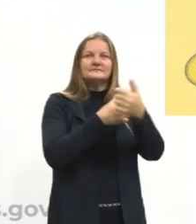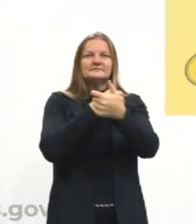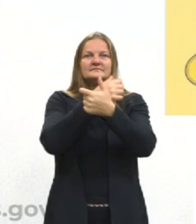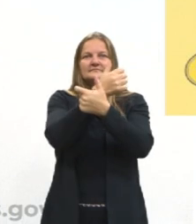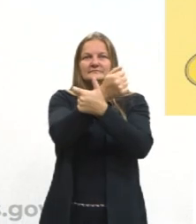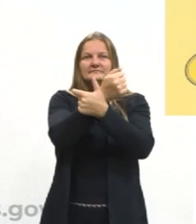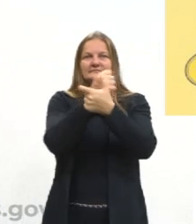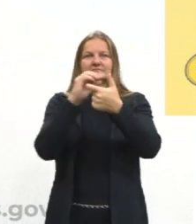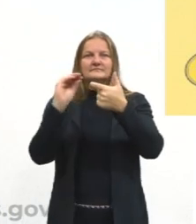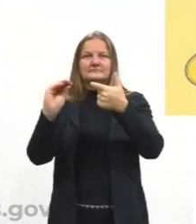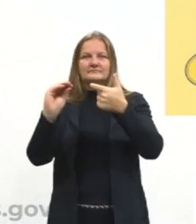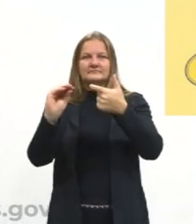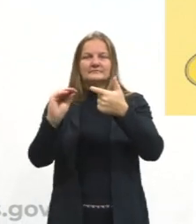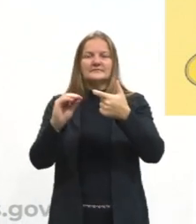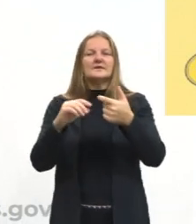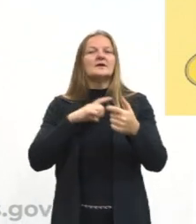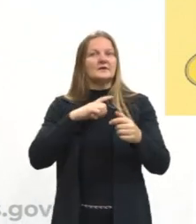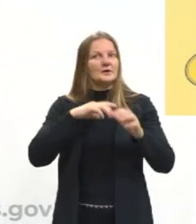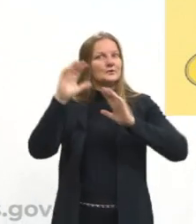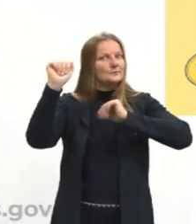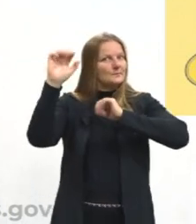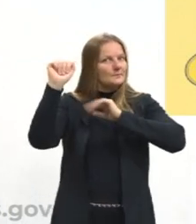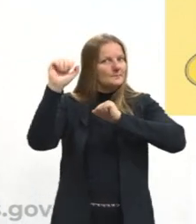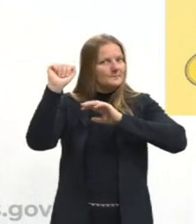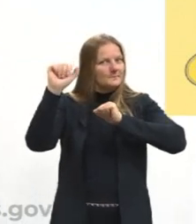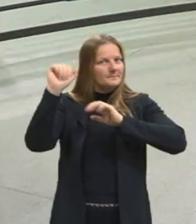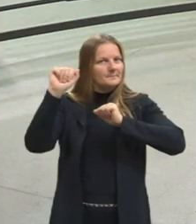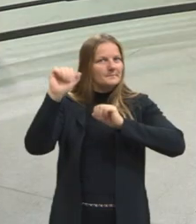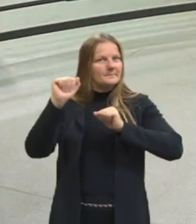articulos na língua espanhola